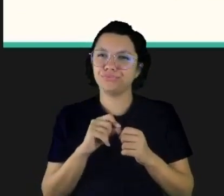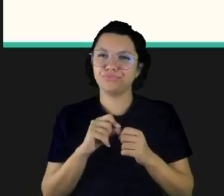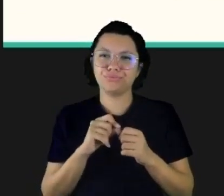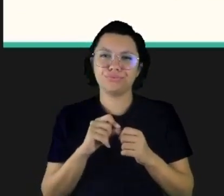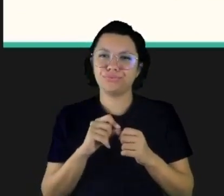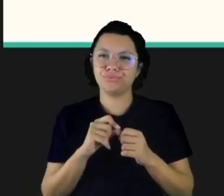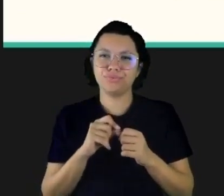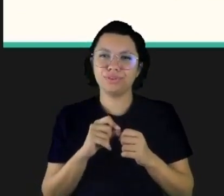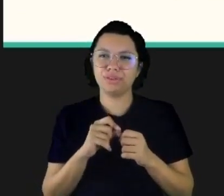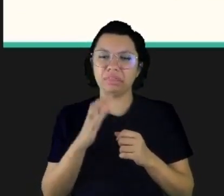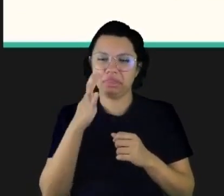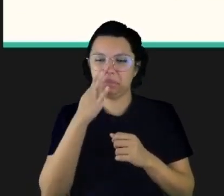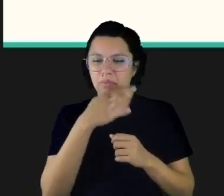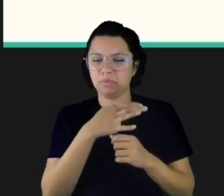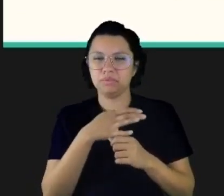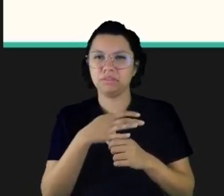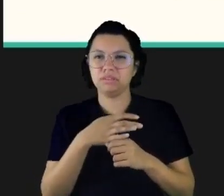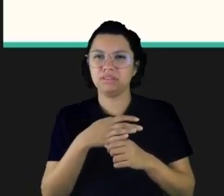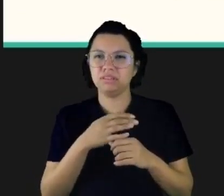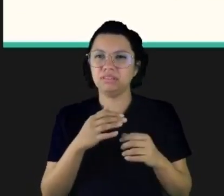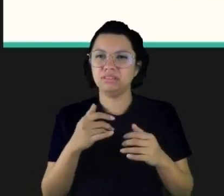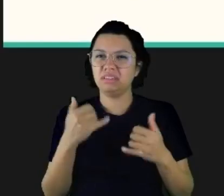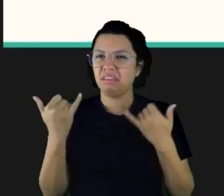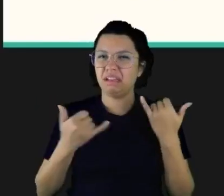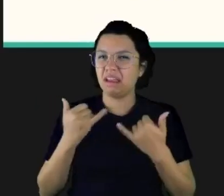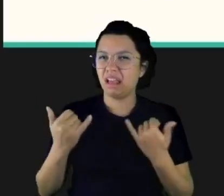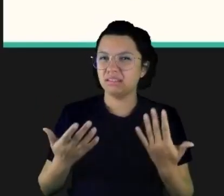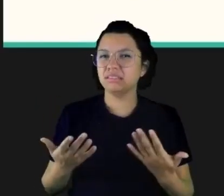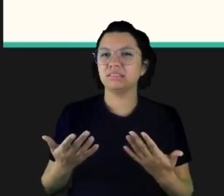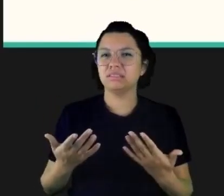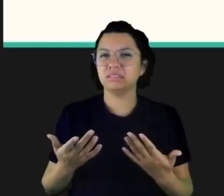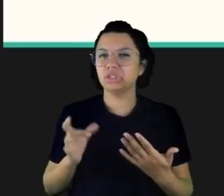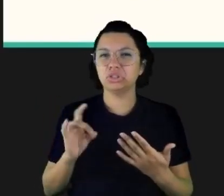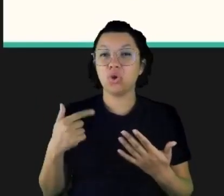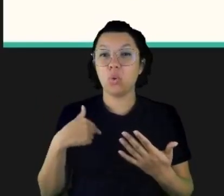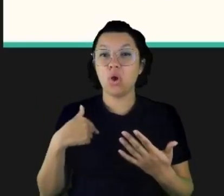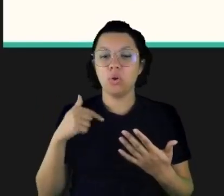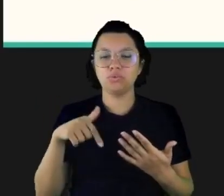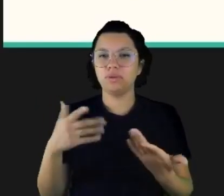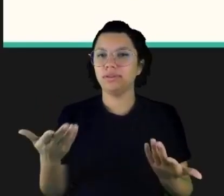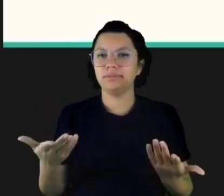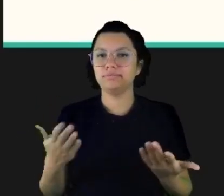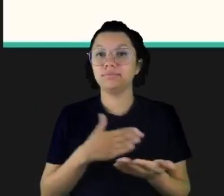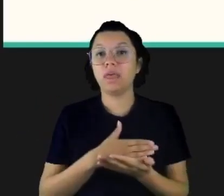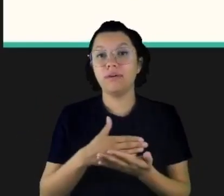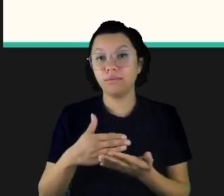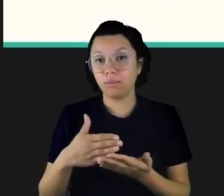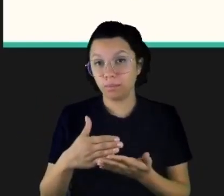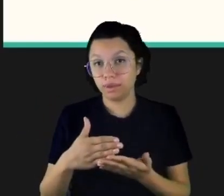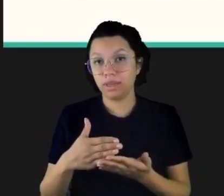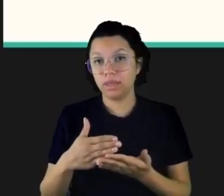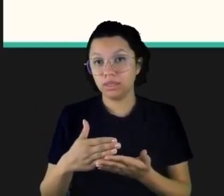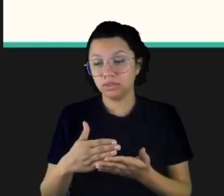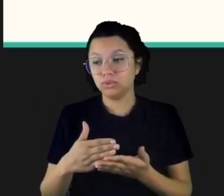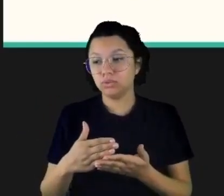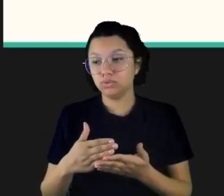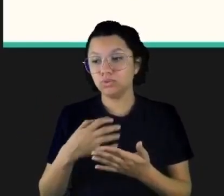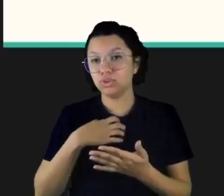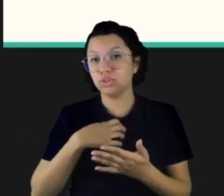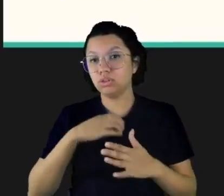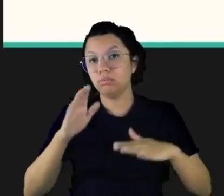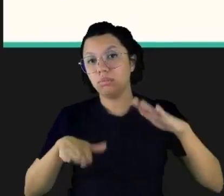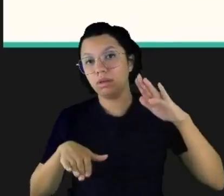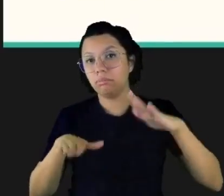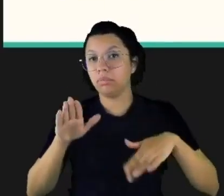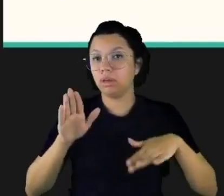comigo, porque é só quando eu estou aqui. É normal, na fase inicial, os sintomas oscilam e são mais frequentes